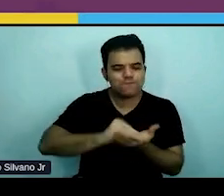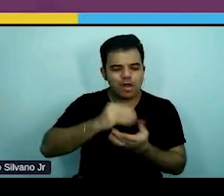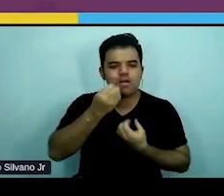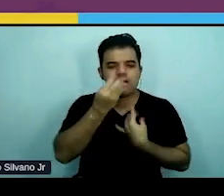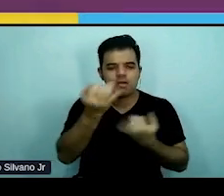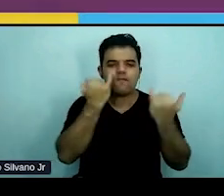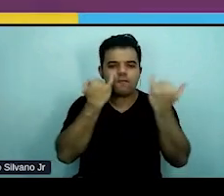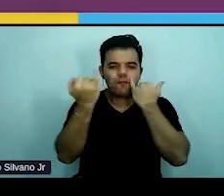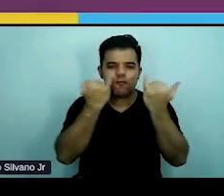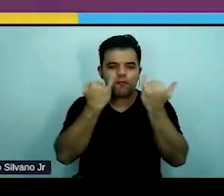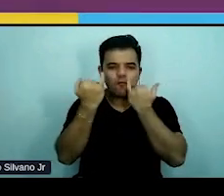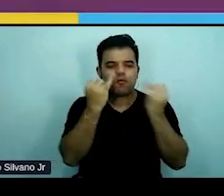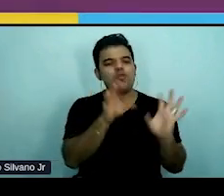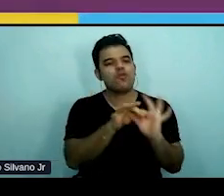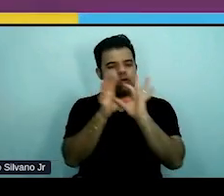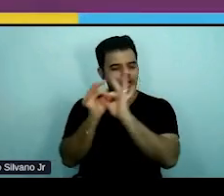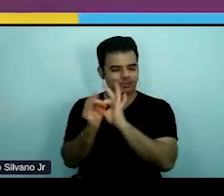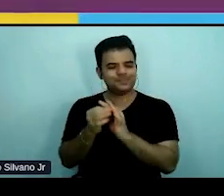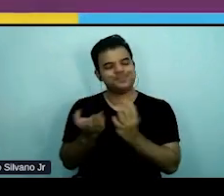contexto?